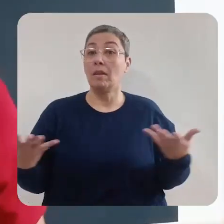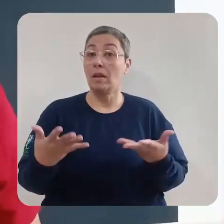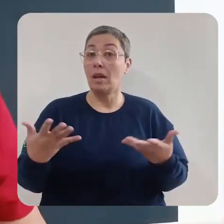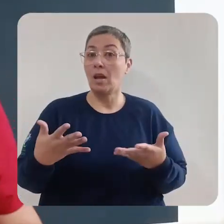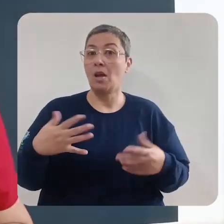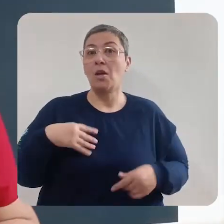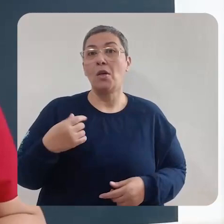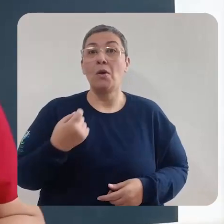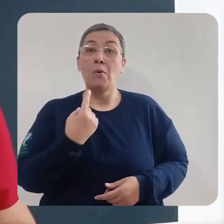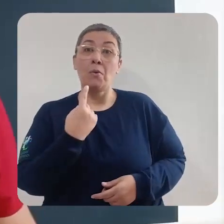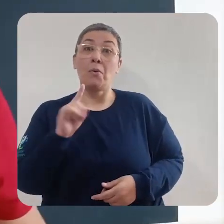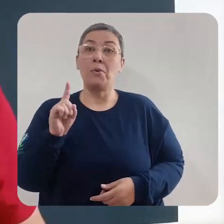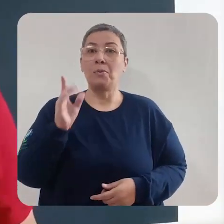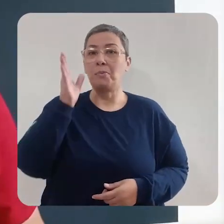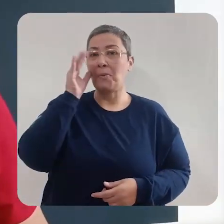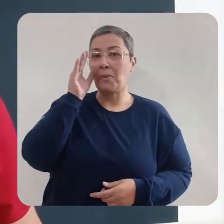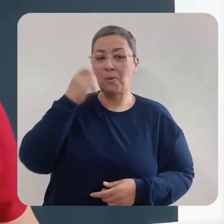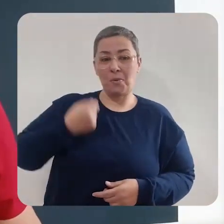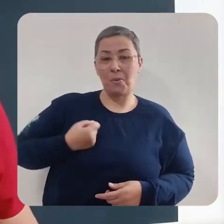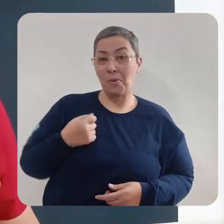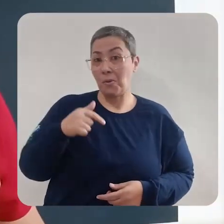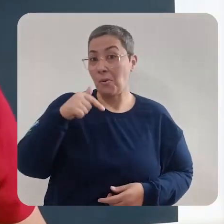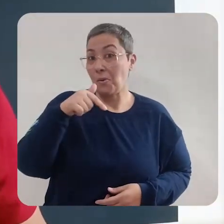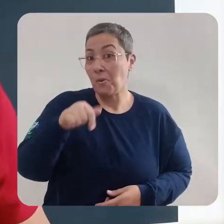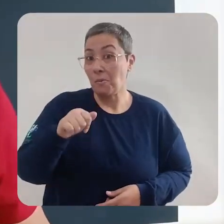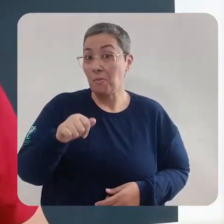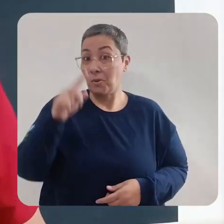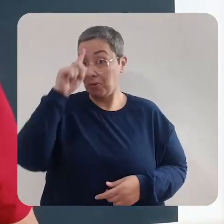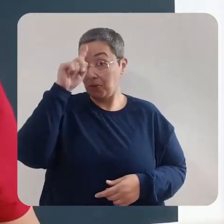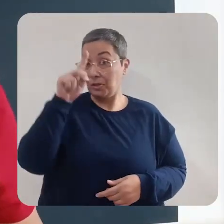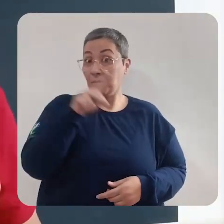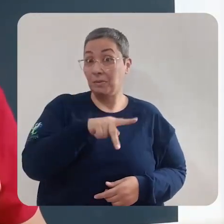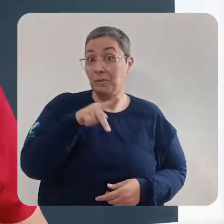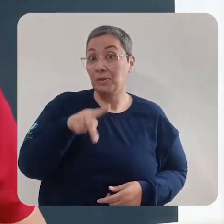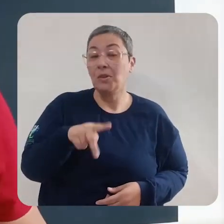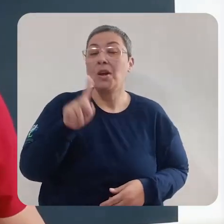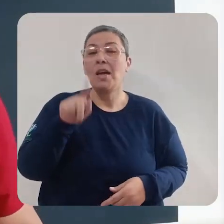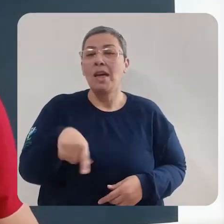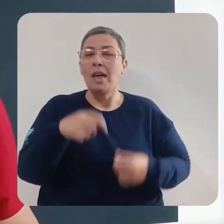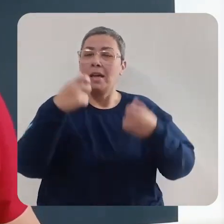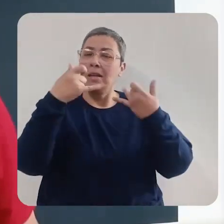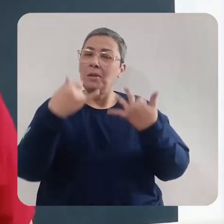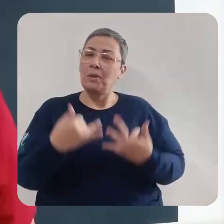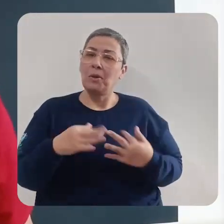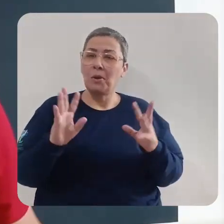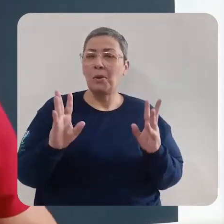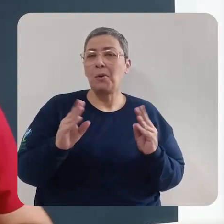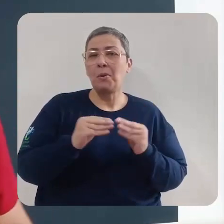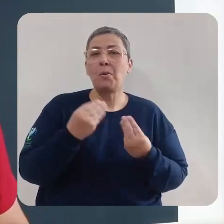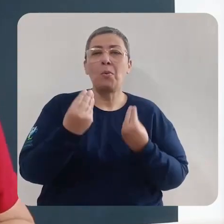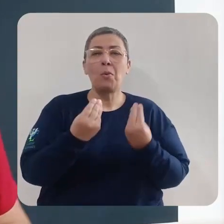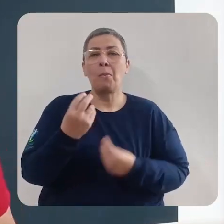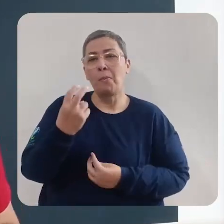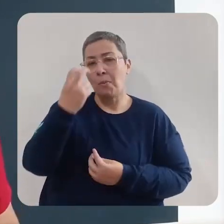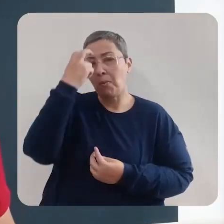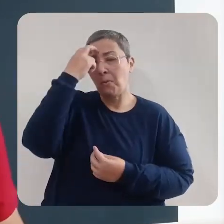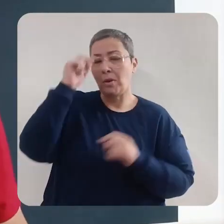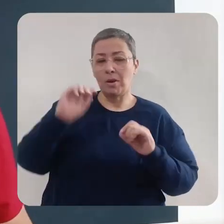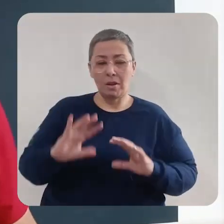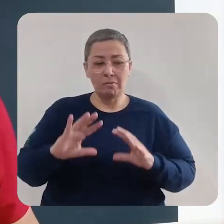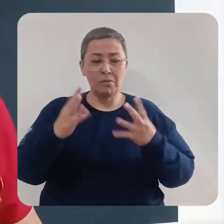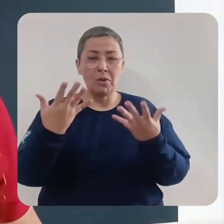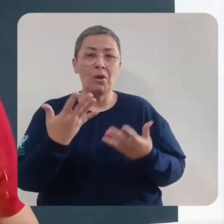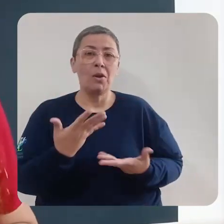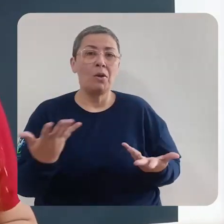E a nossa última curiosity about the Teacher's Day é falar um pouco sobre como culturalmente